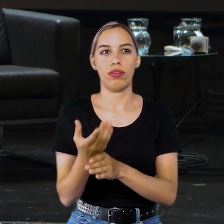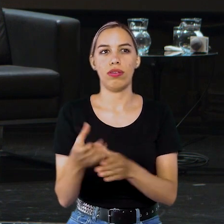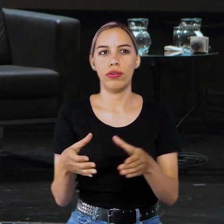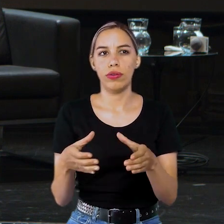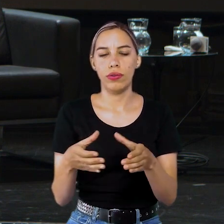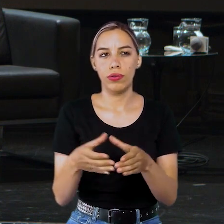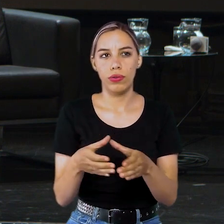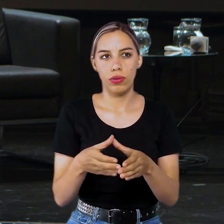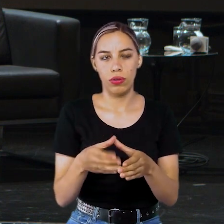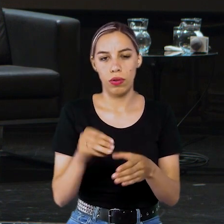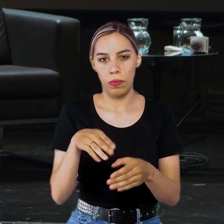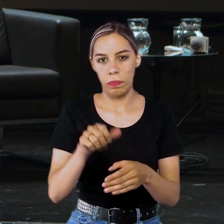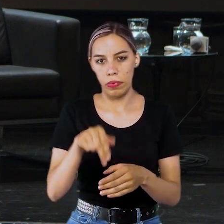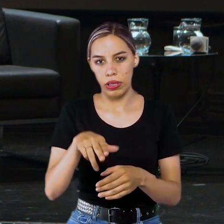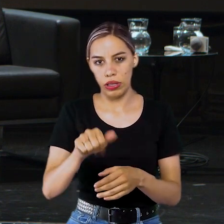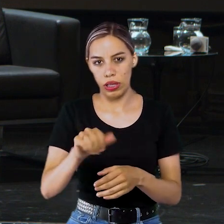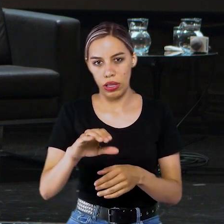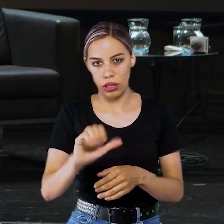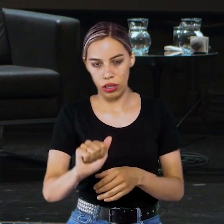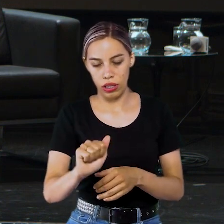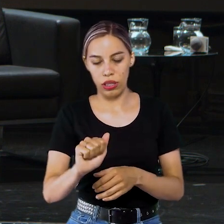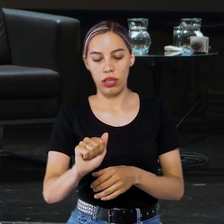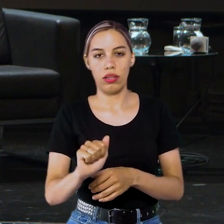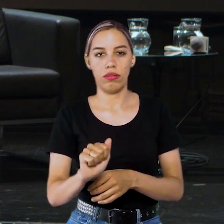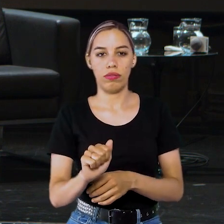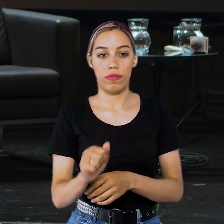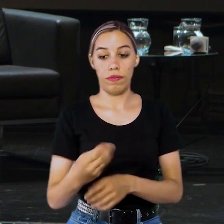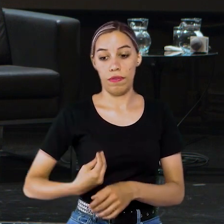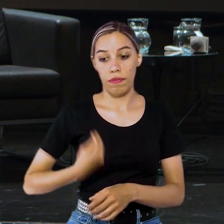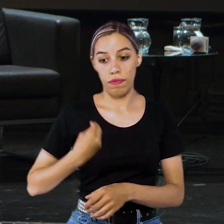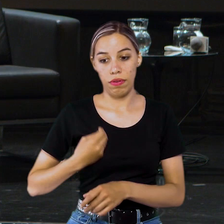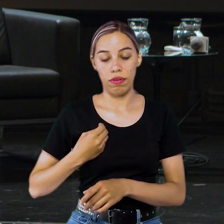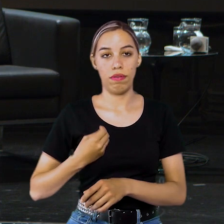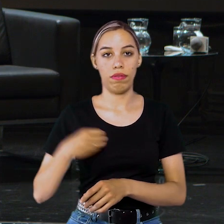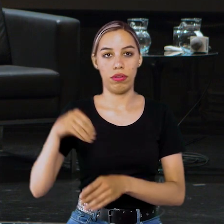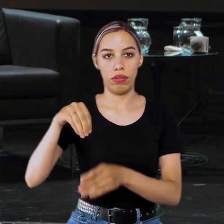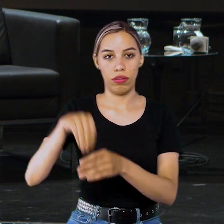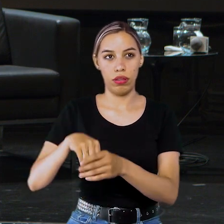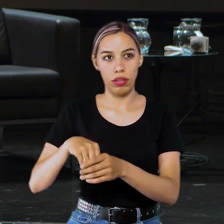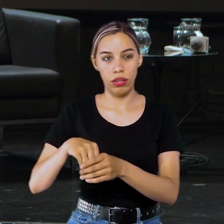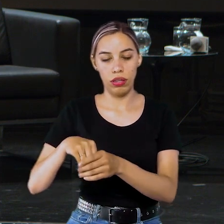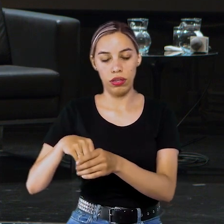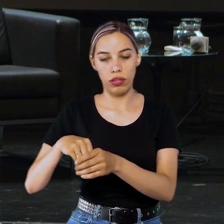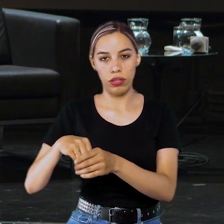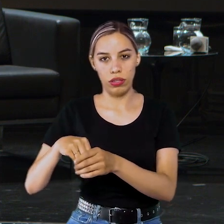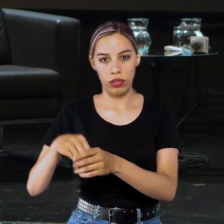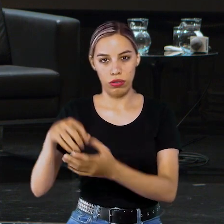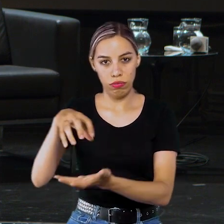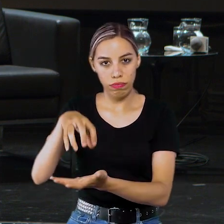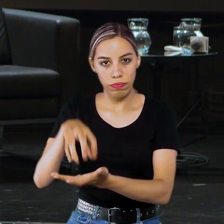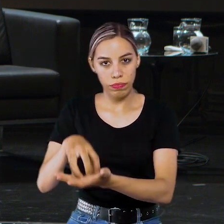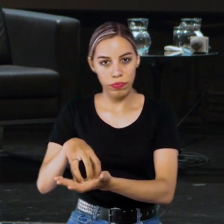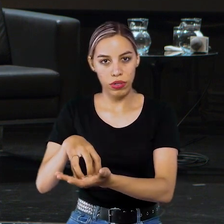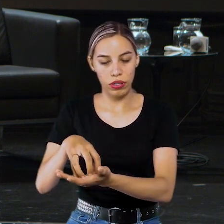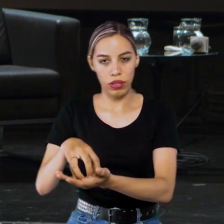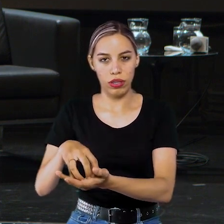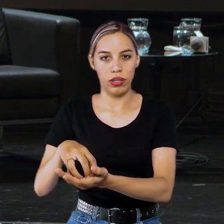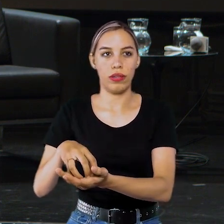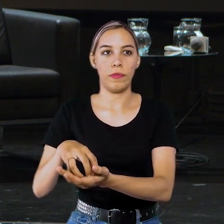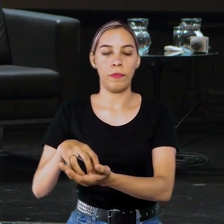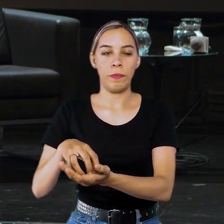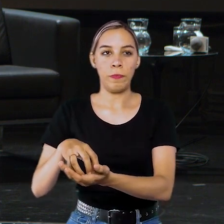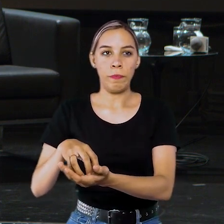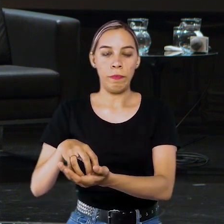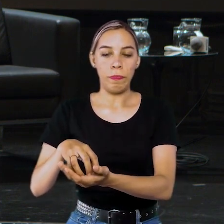Instituto Maracá, vive na comunidade Terra Indígena Ribeirão Silveira, que se localiza na divisa dos municípios de Bertioga e São